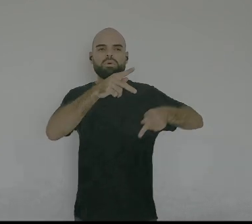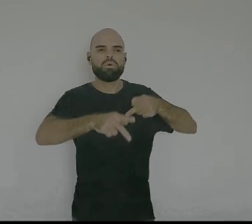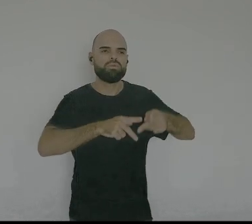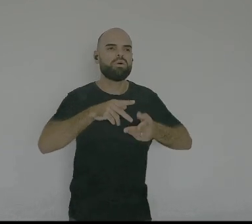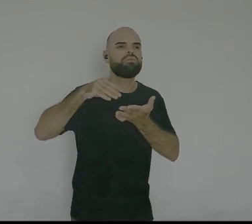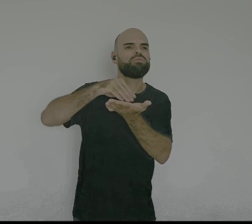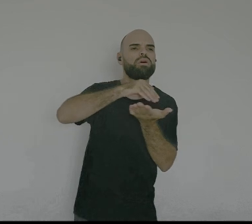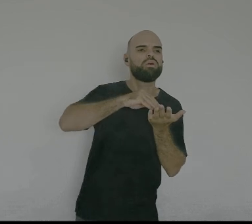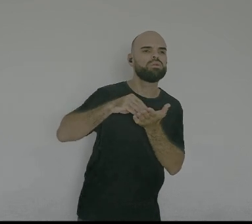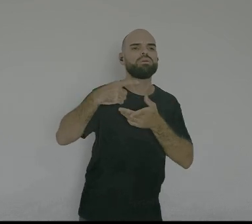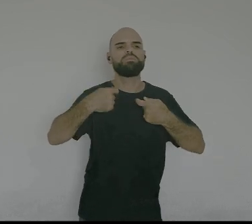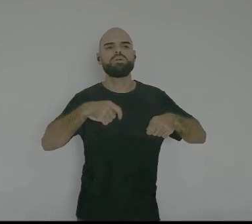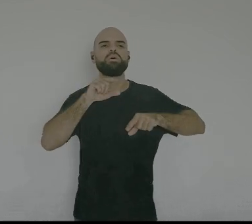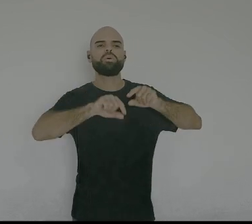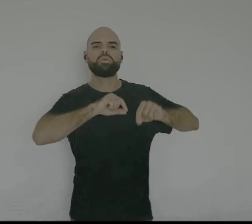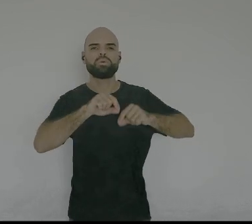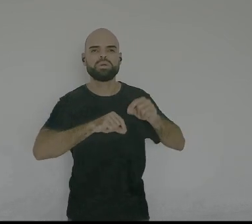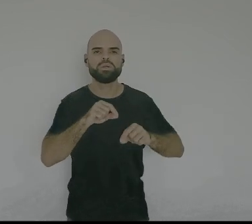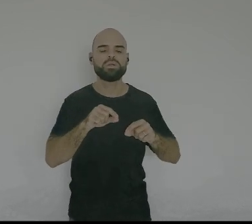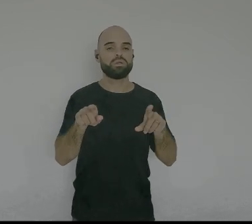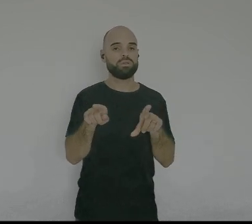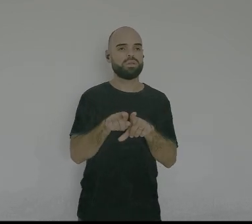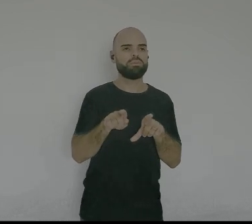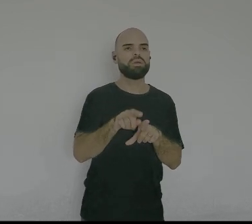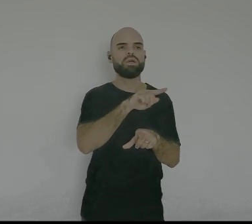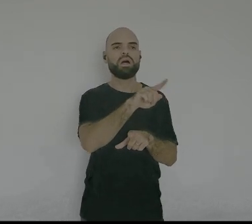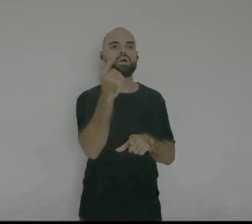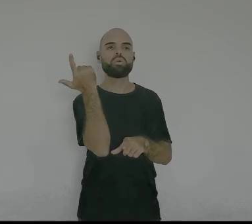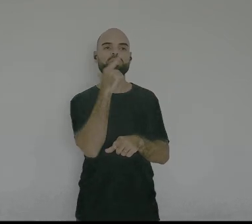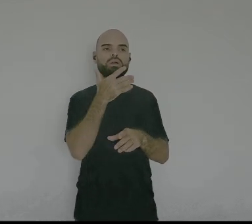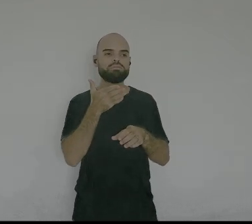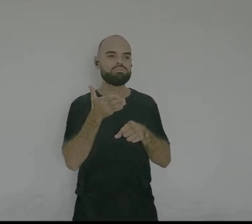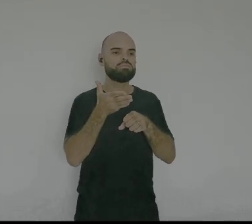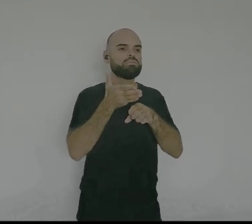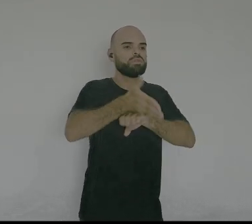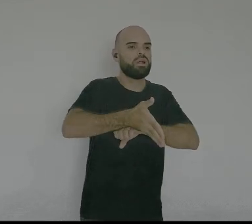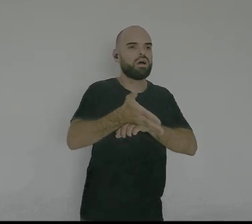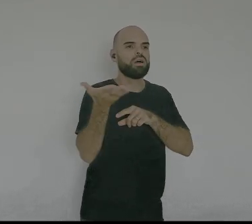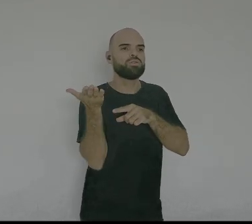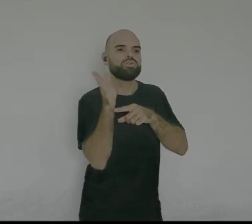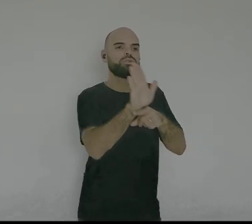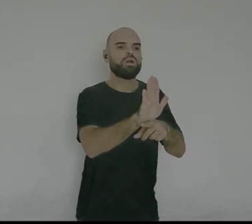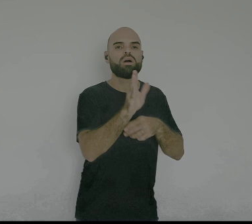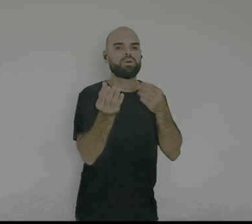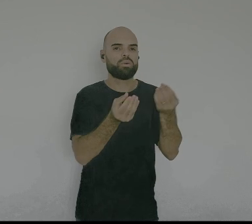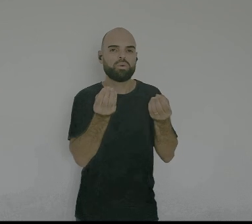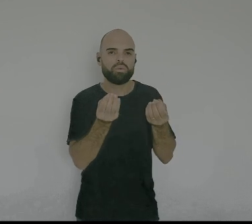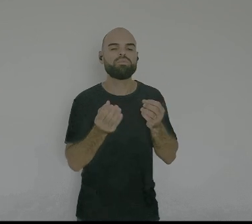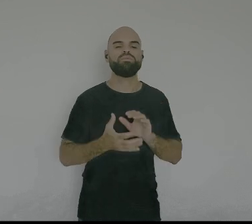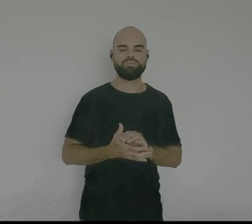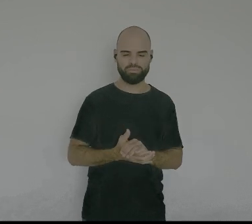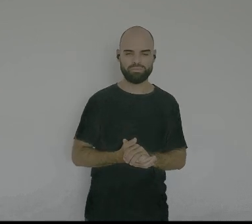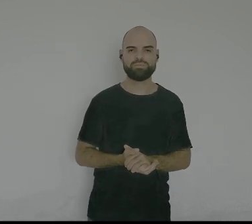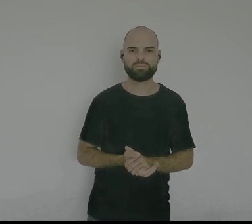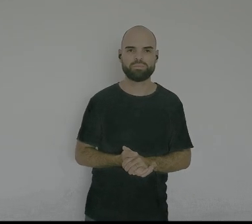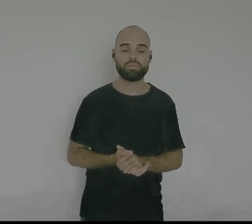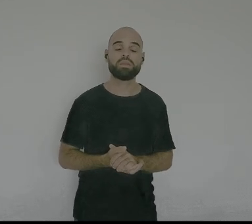interesses da população e tornam as instituições mais transparentes e permeáveis ao controle